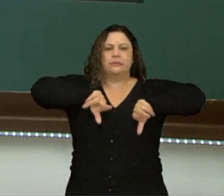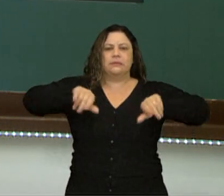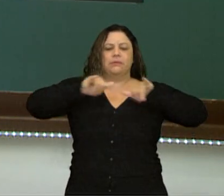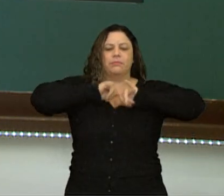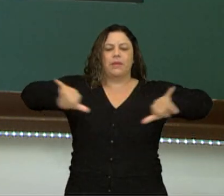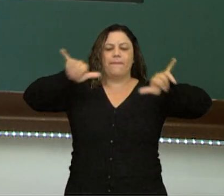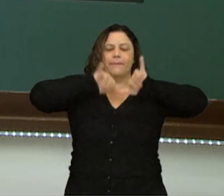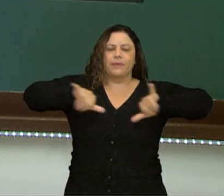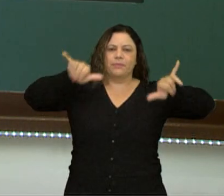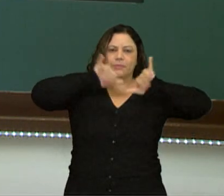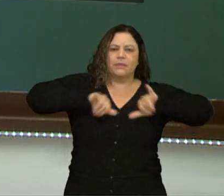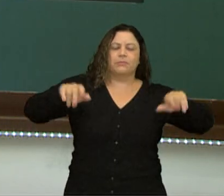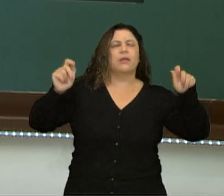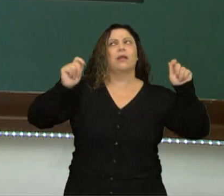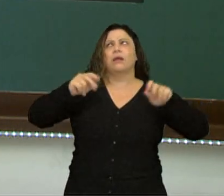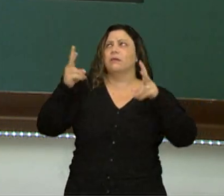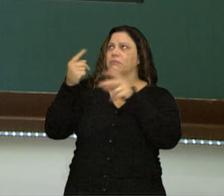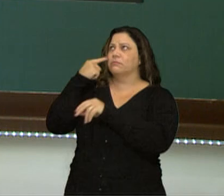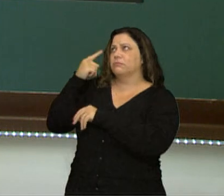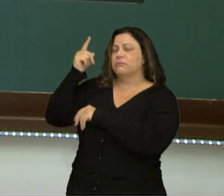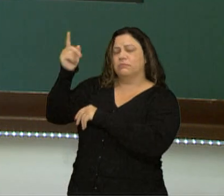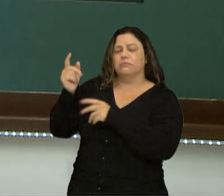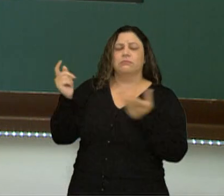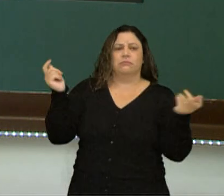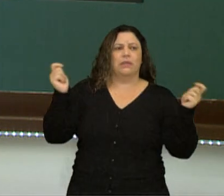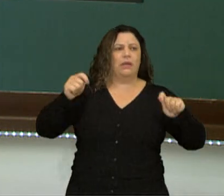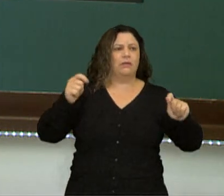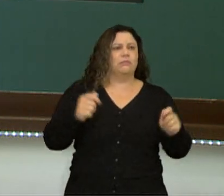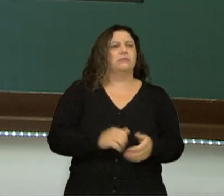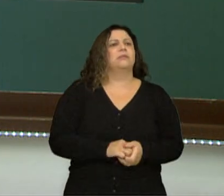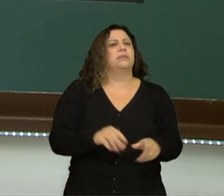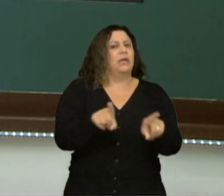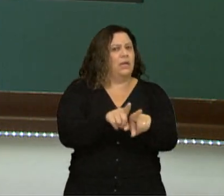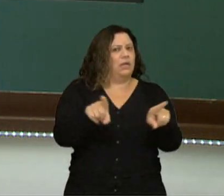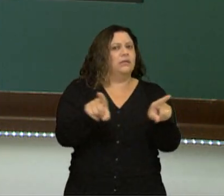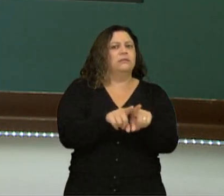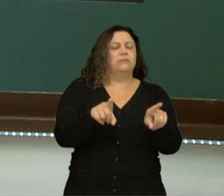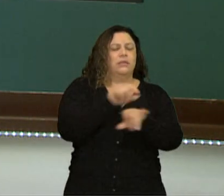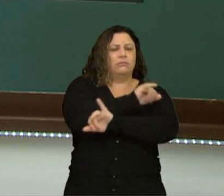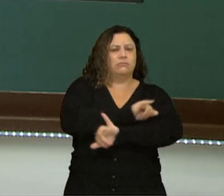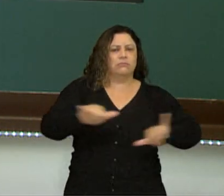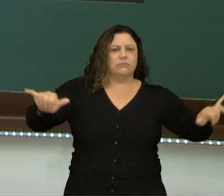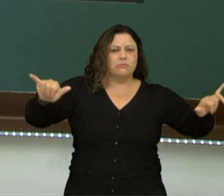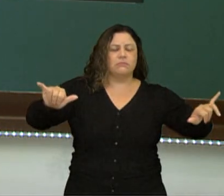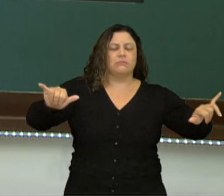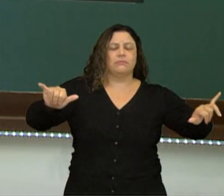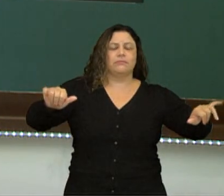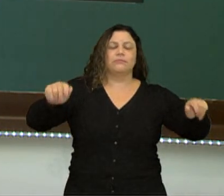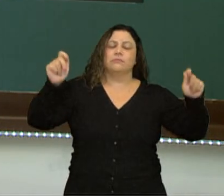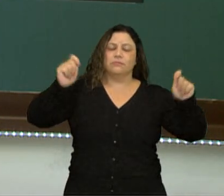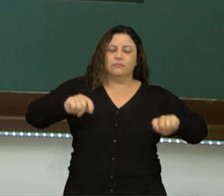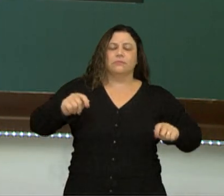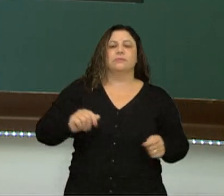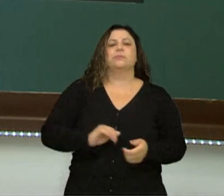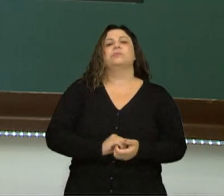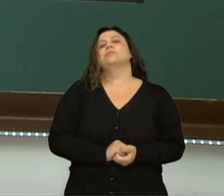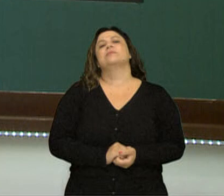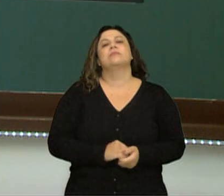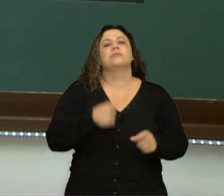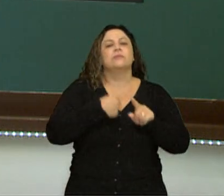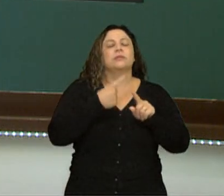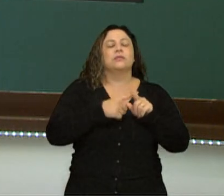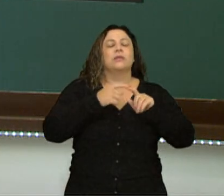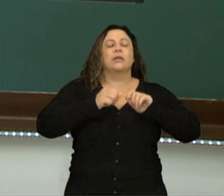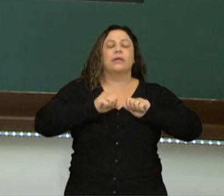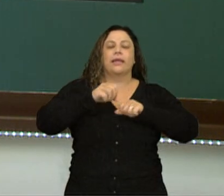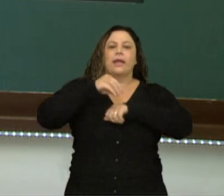uma peça publicitária de propaganda também é do gênero informativo, porque quer informar